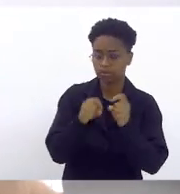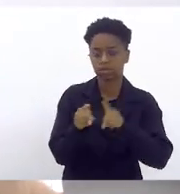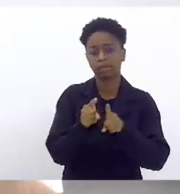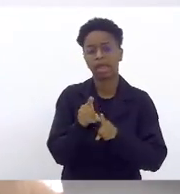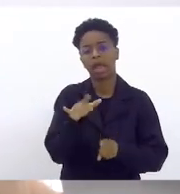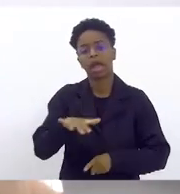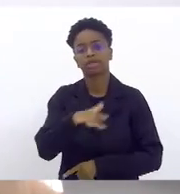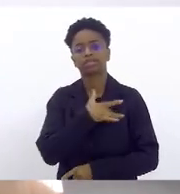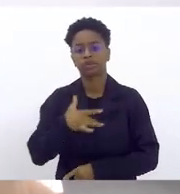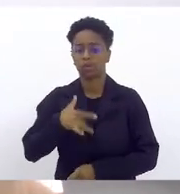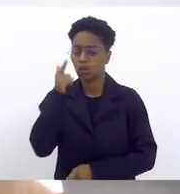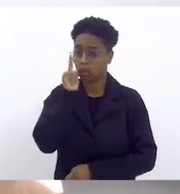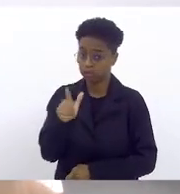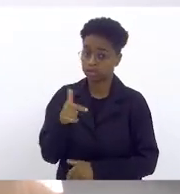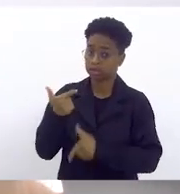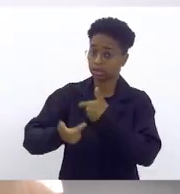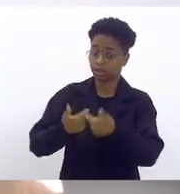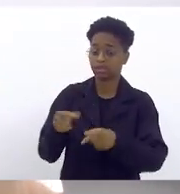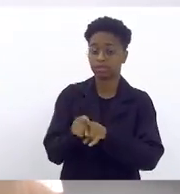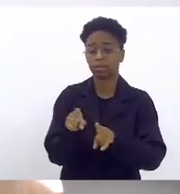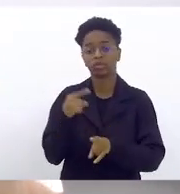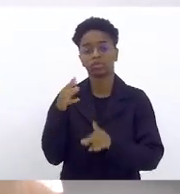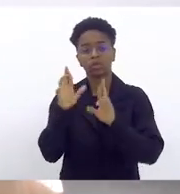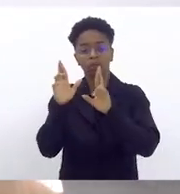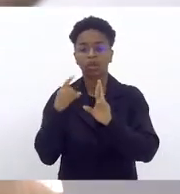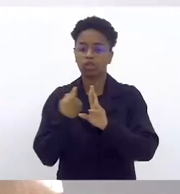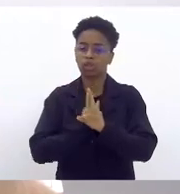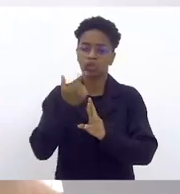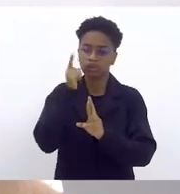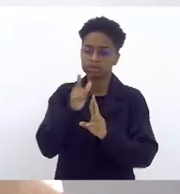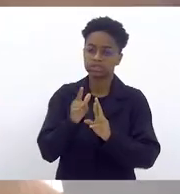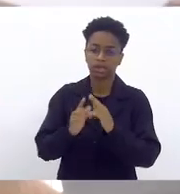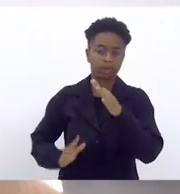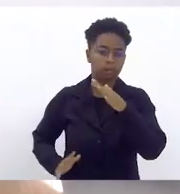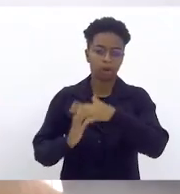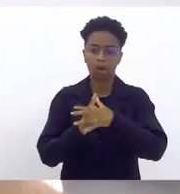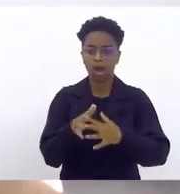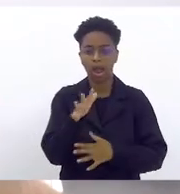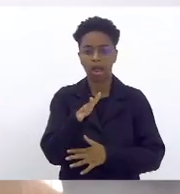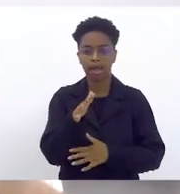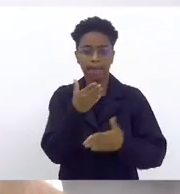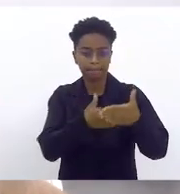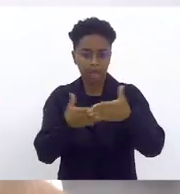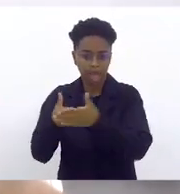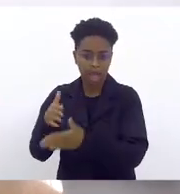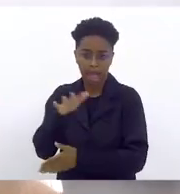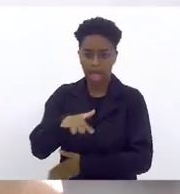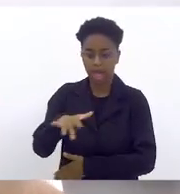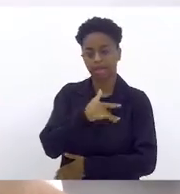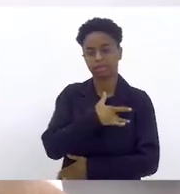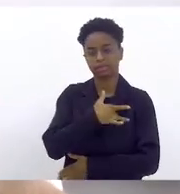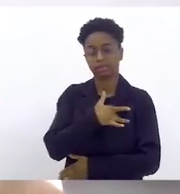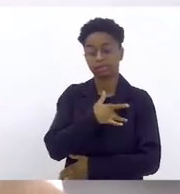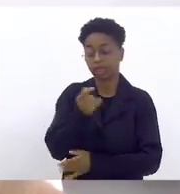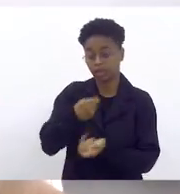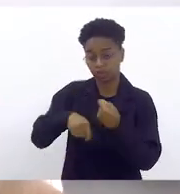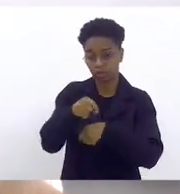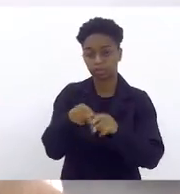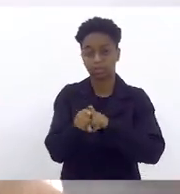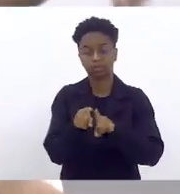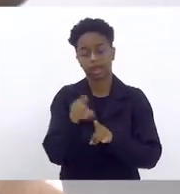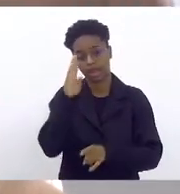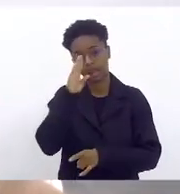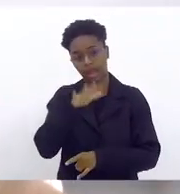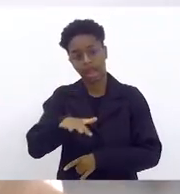fértil e que nós possamos superar aí é todos os gargalos tanto ponto de vista econômico mas também um ponto de vista da atenção primária da saúde